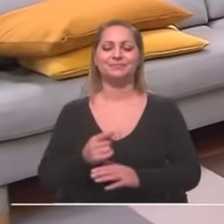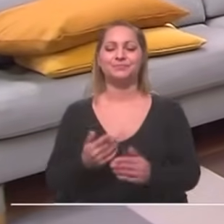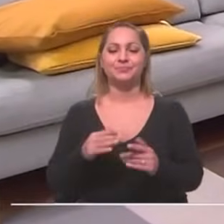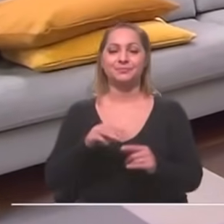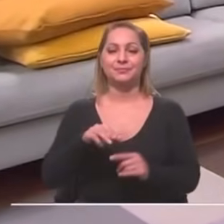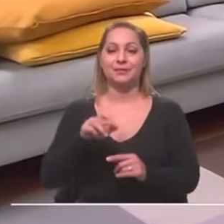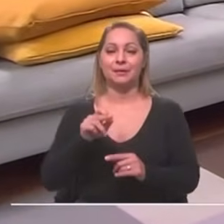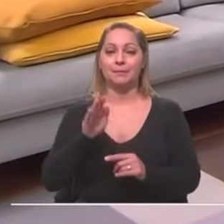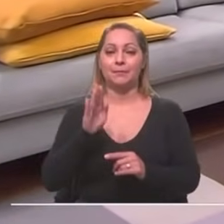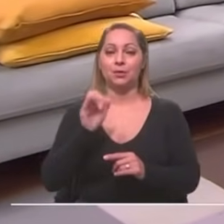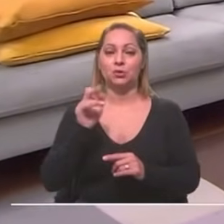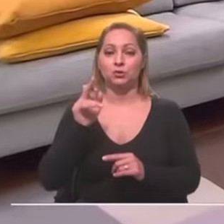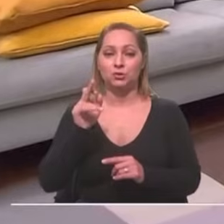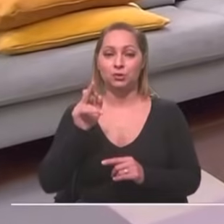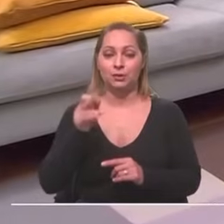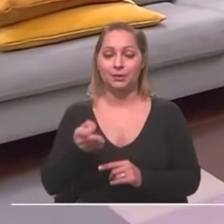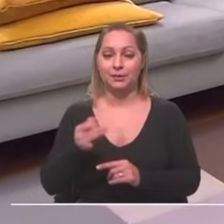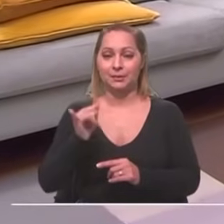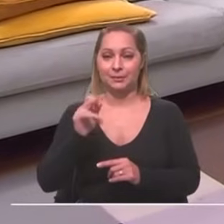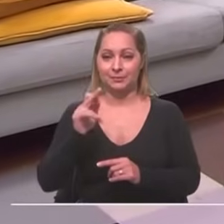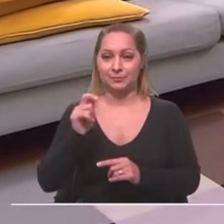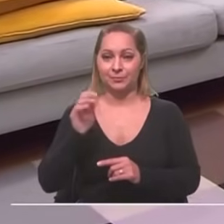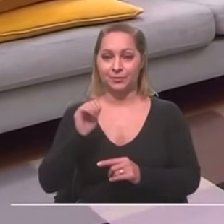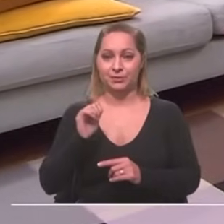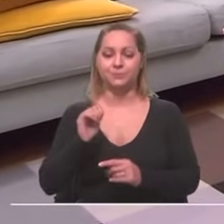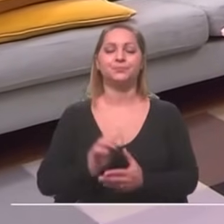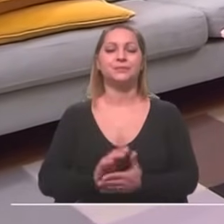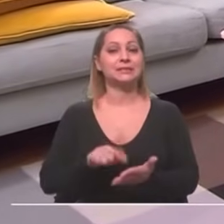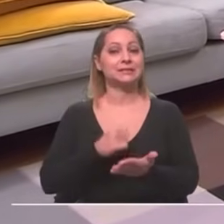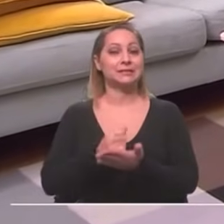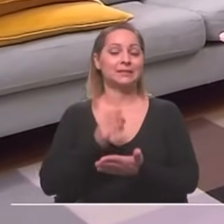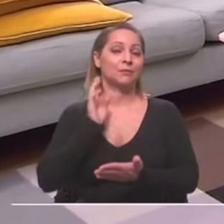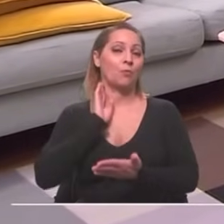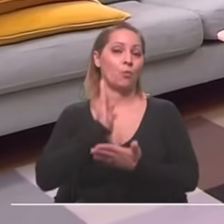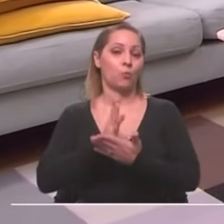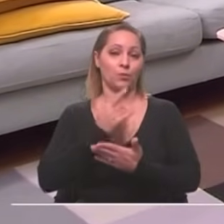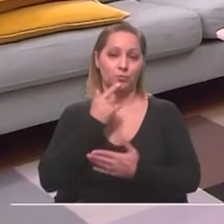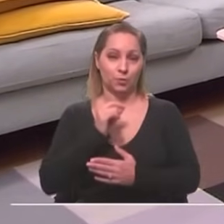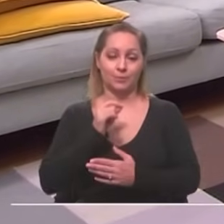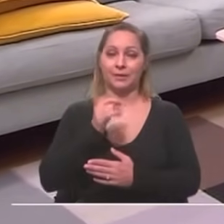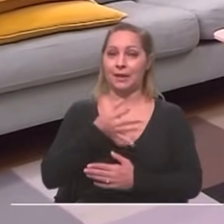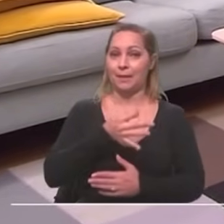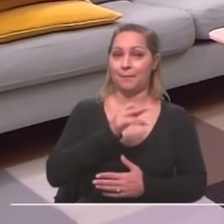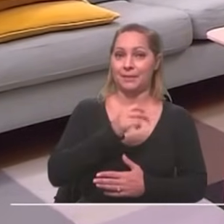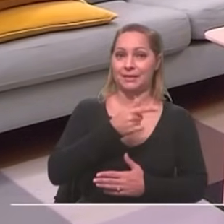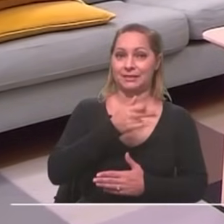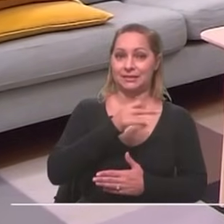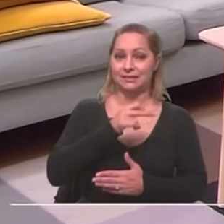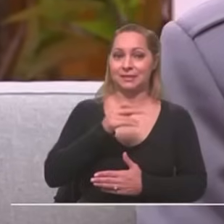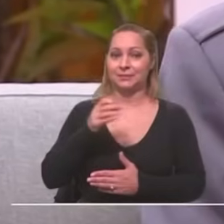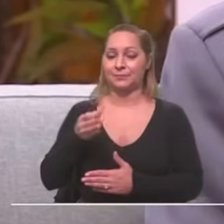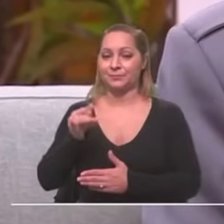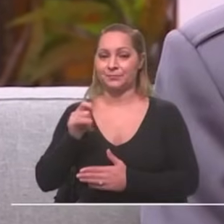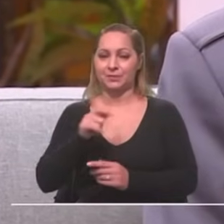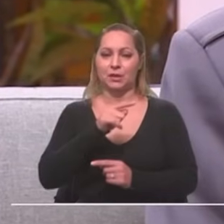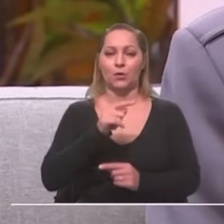Major Pires. Pires. É sempre Patrícia o último nome, Pires. Não é? Sim. Patrícia Pires. Estamos a falar agora de oficiais. Falámos com